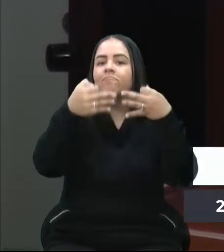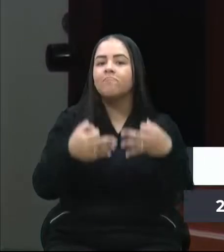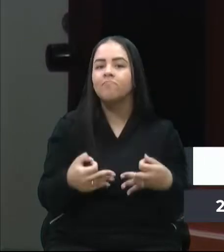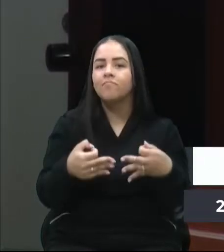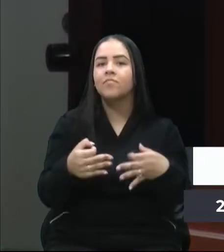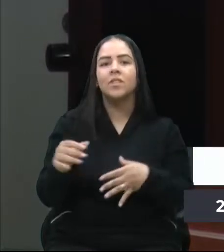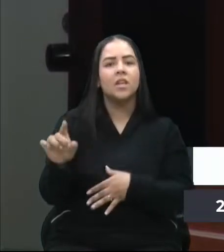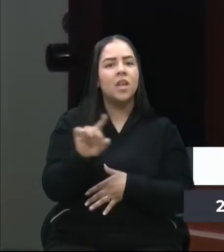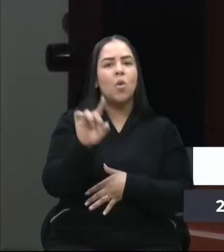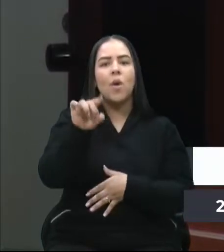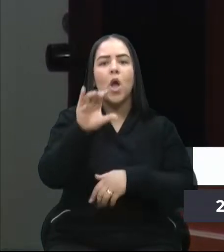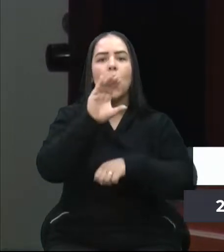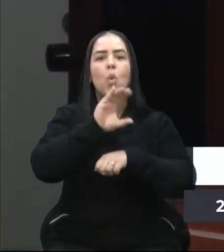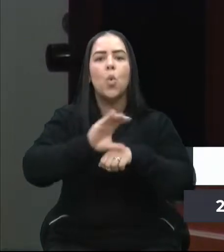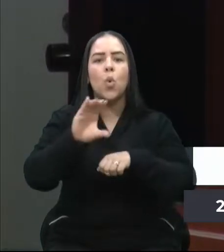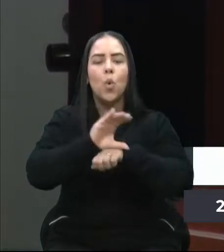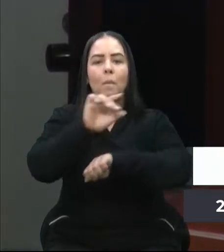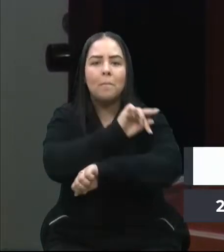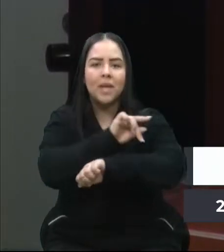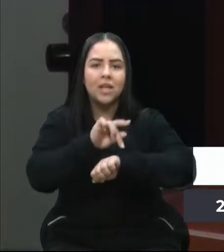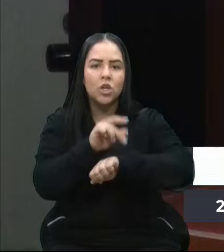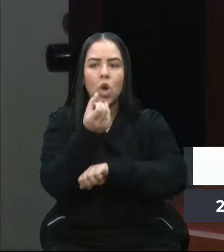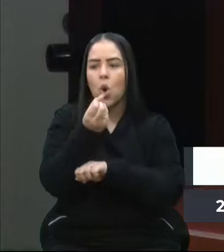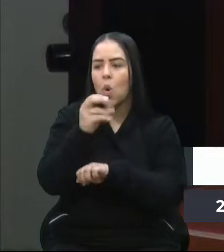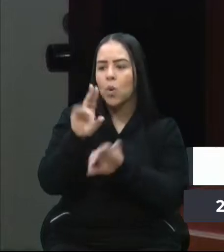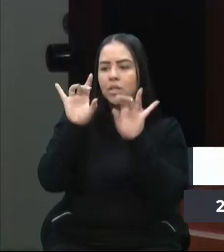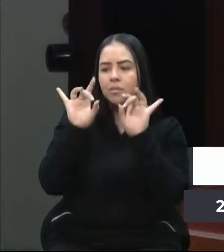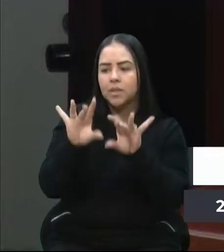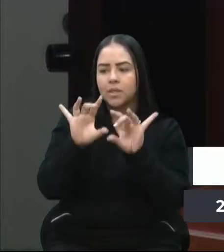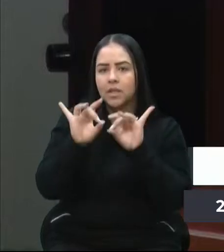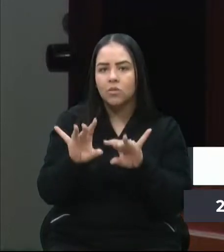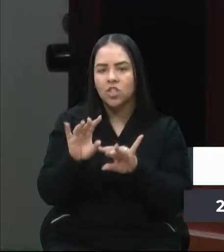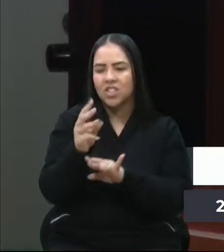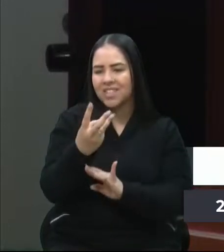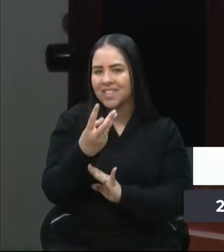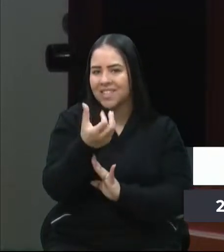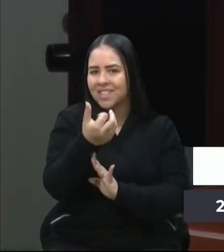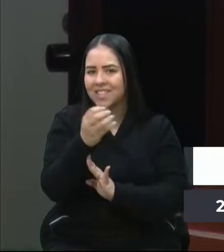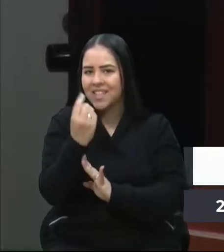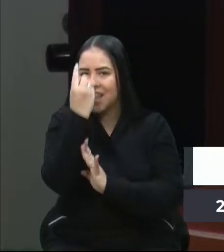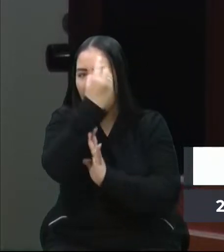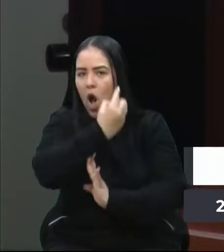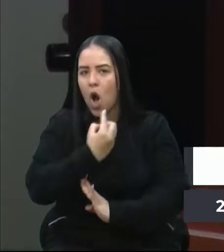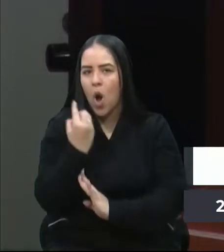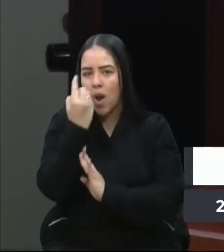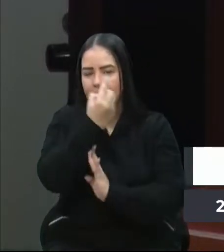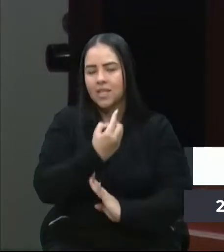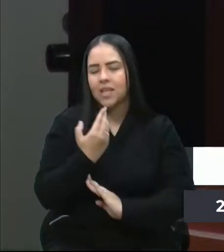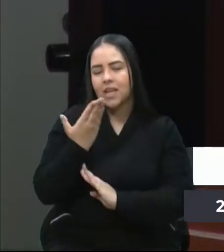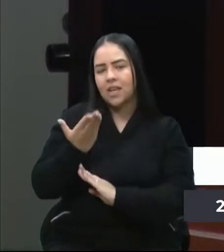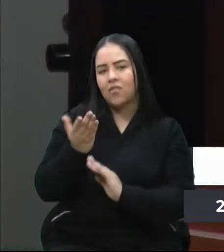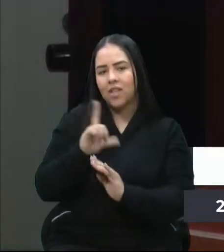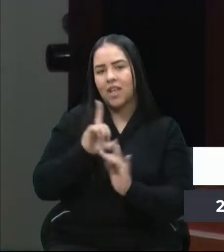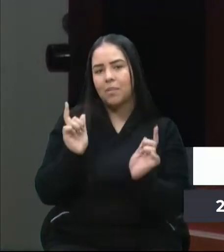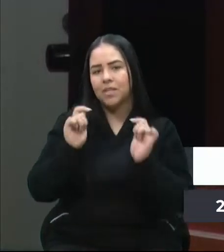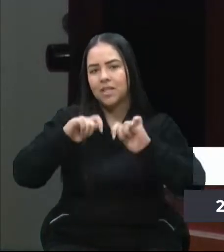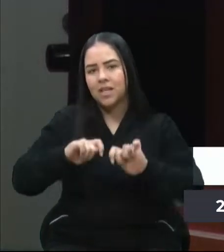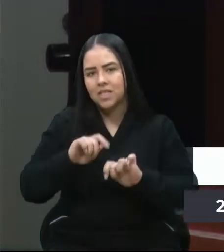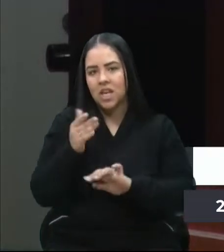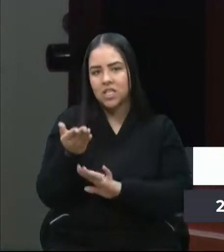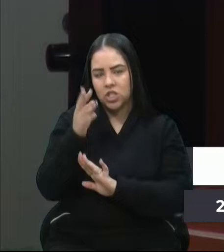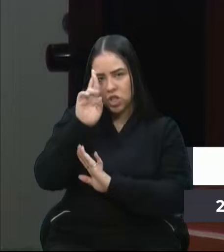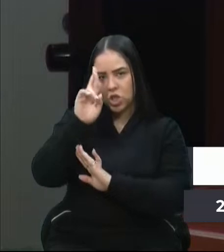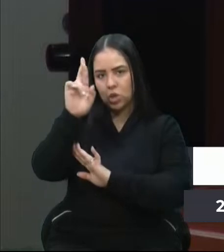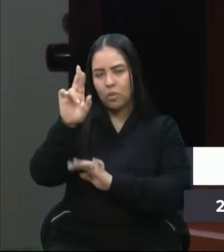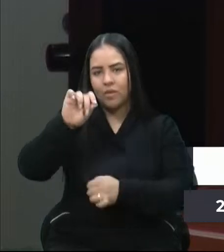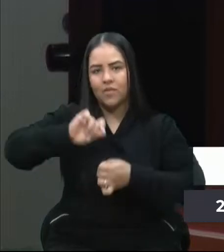é o curso de pedagogia ou uma especialização de 360 horas que vai capacitar esse diretor